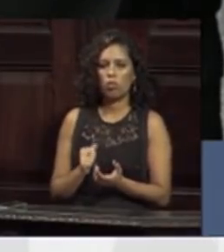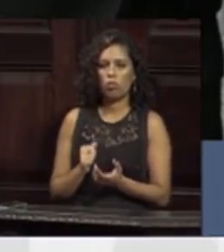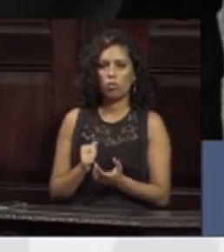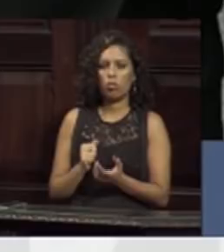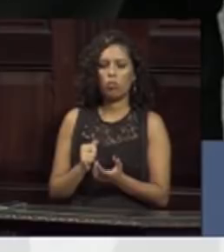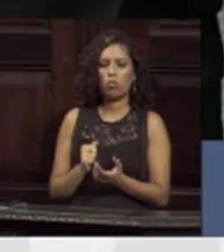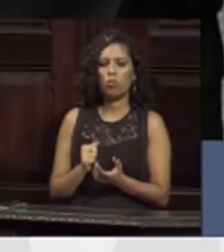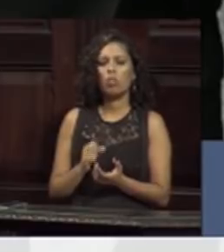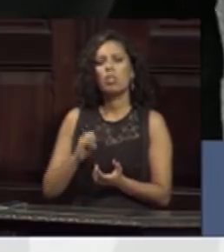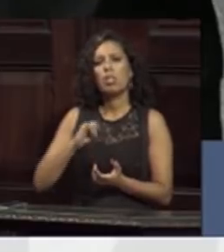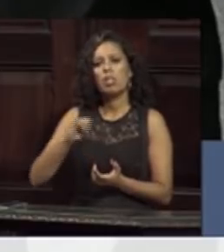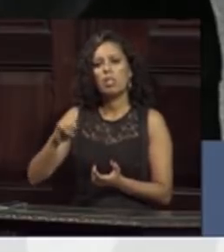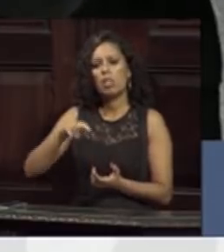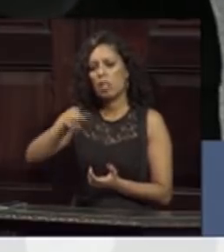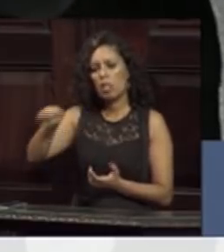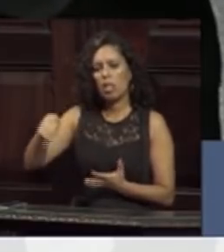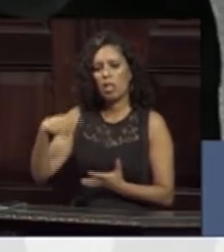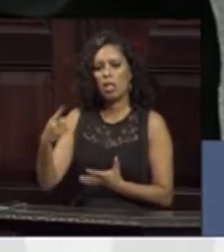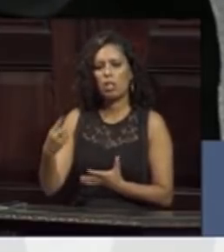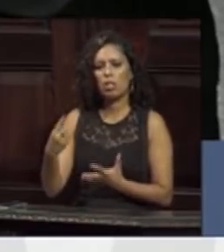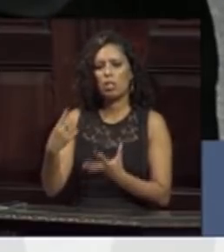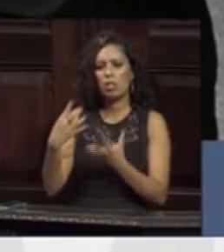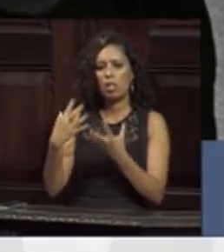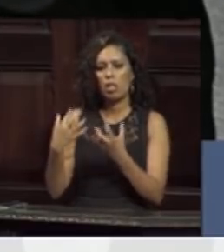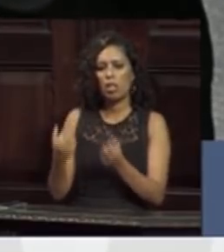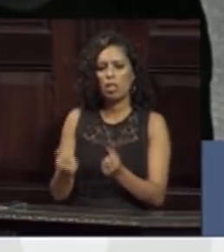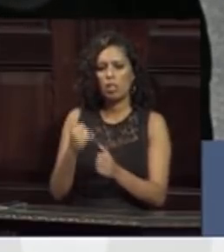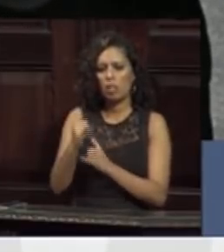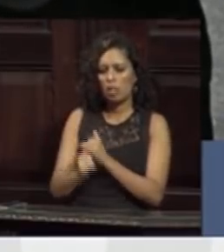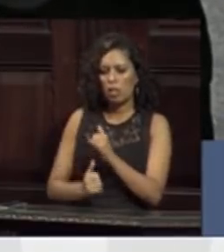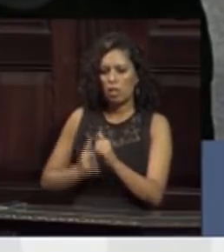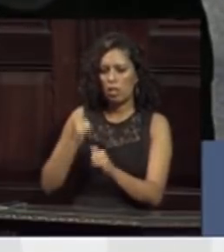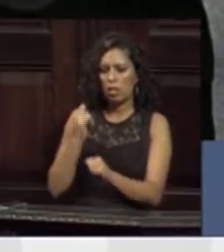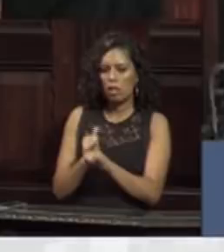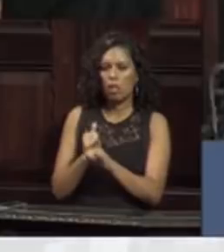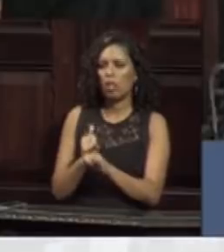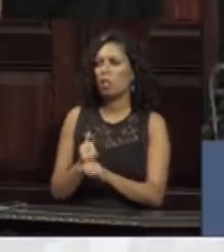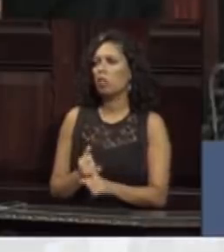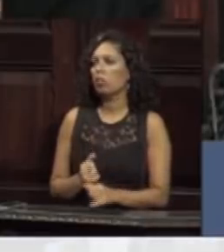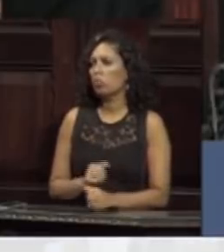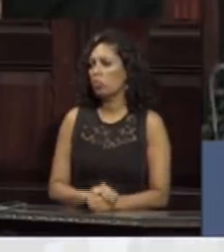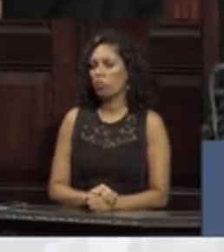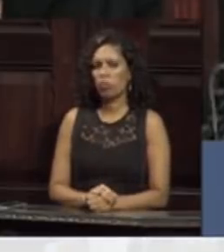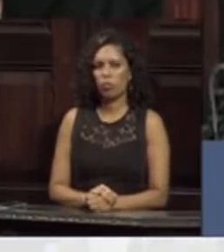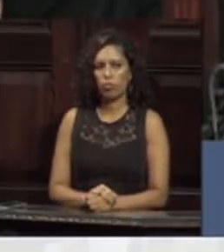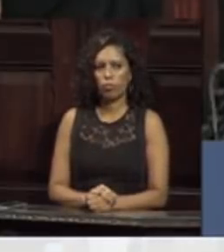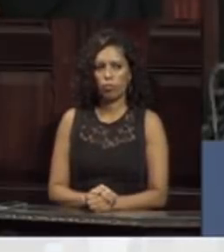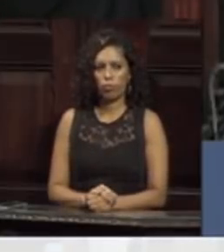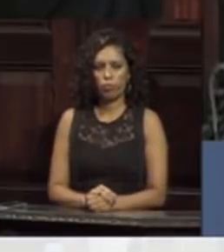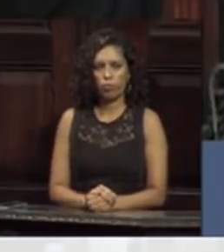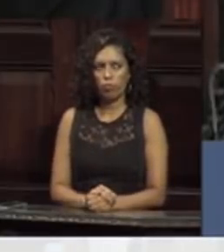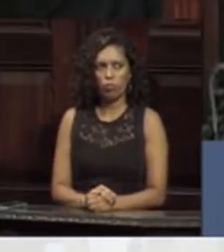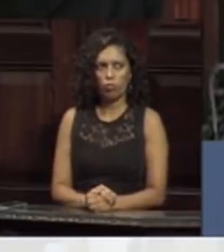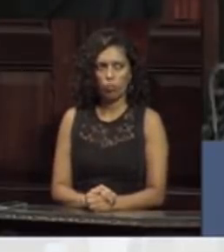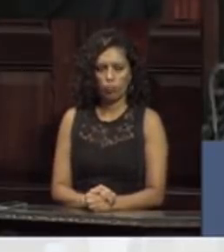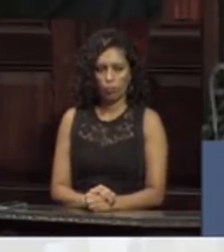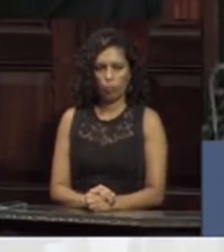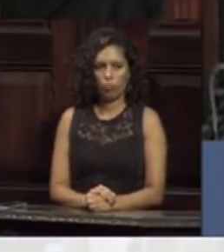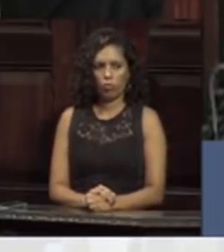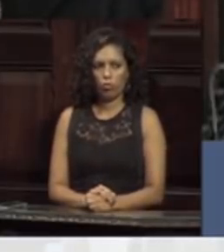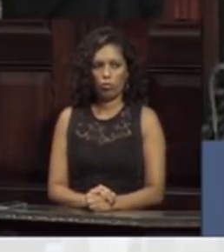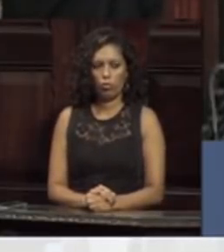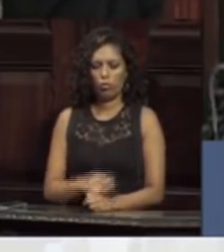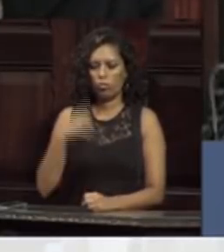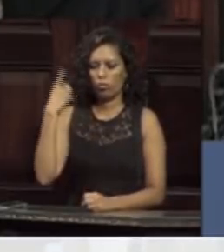arrecadação no que diz respeito à internet, à informática. Depois eu ligo. Senhor presidente, voto